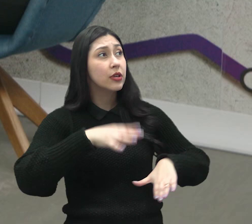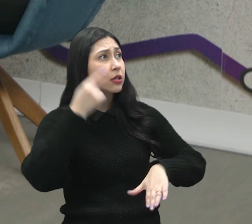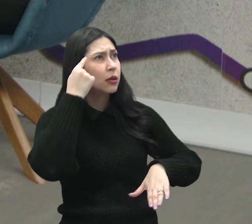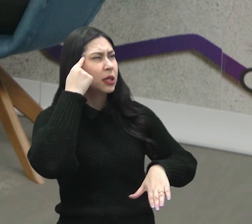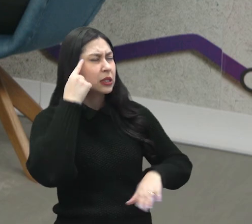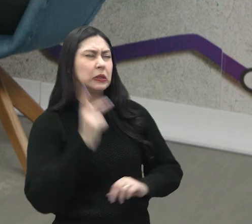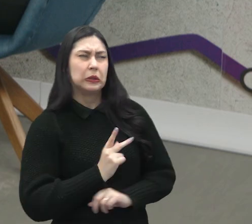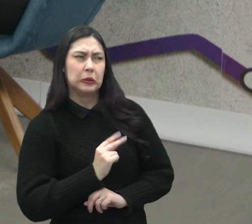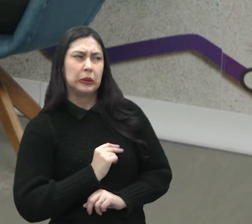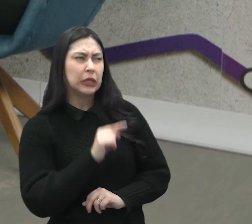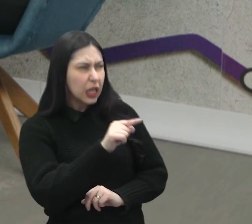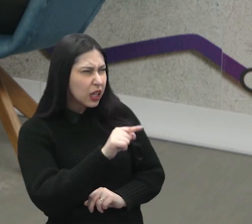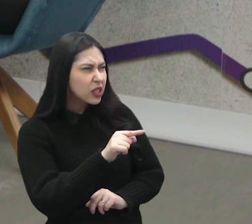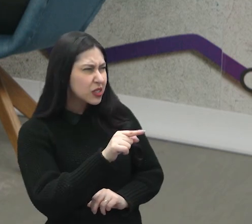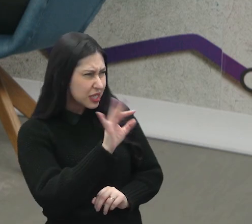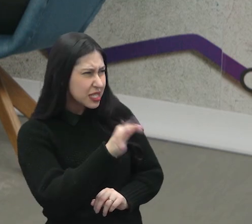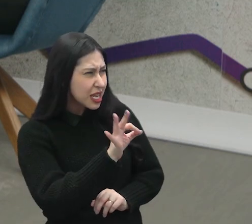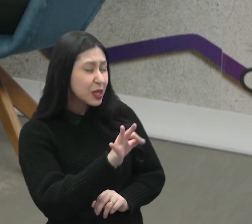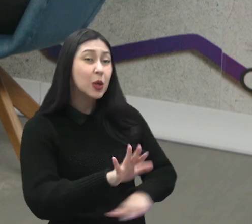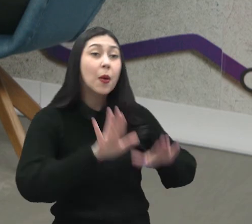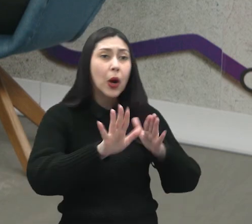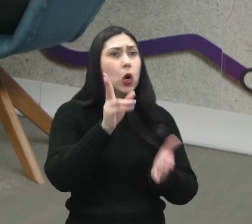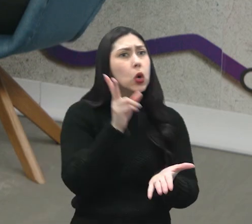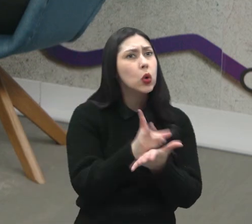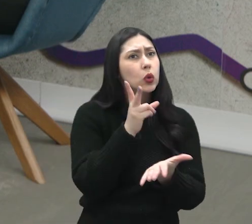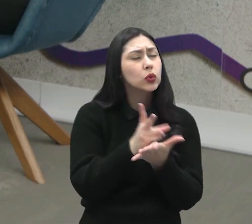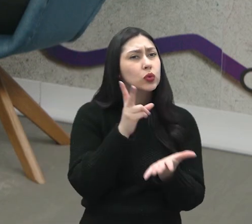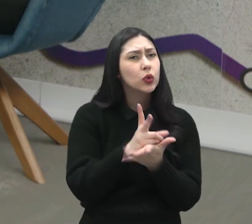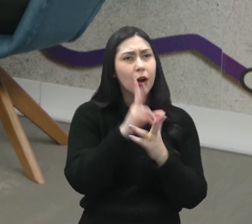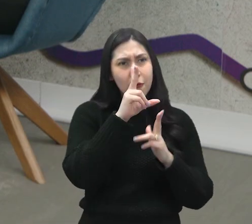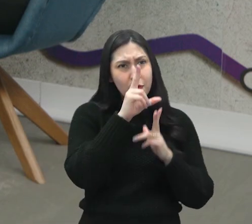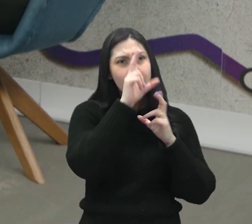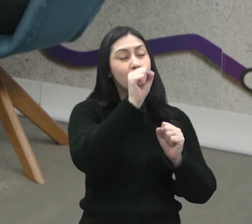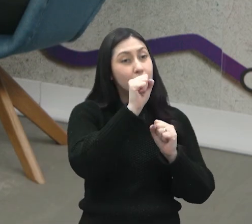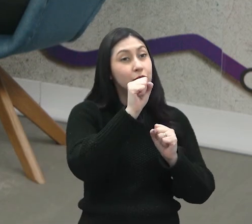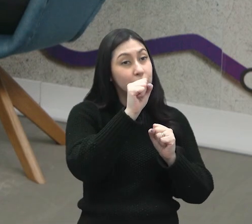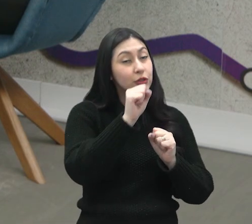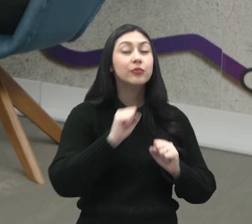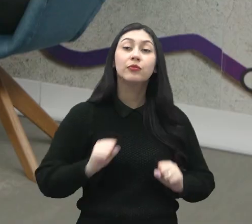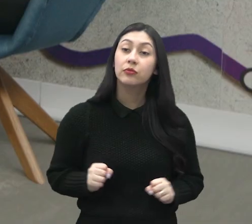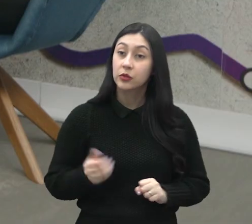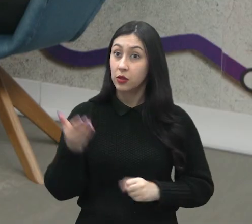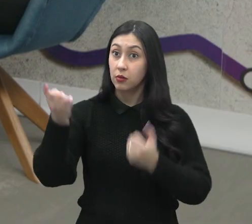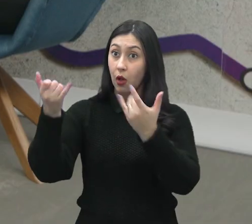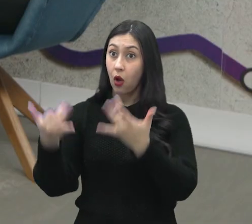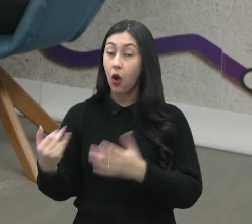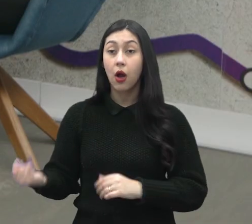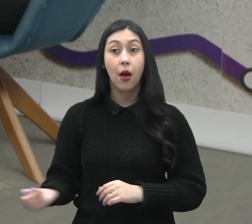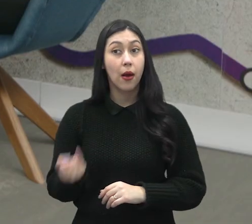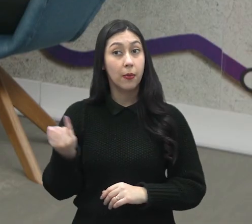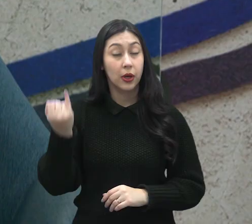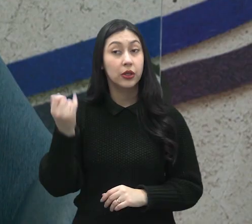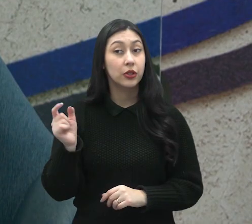será que é isso mesmo que eu quero? Mas se manter, né, firme nessa busca, nesse propósito. Você trouxe um ponto importante, né,